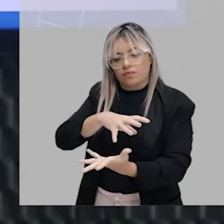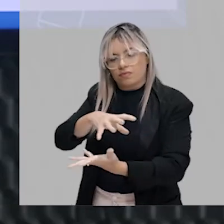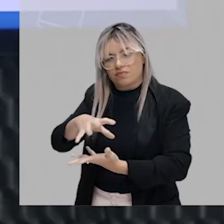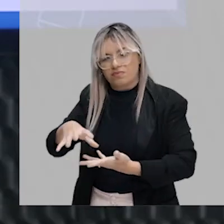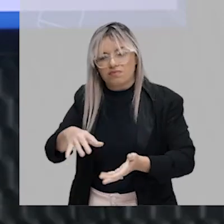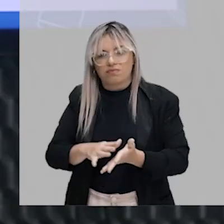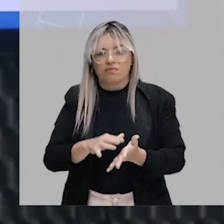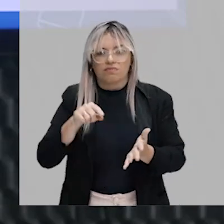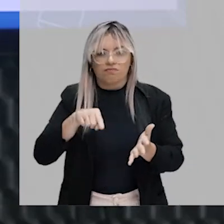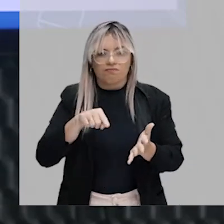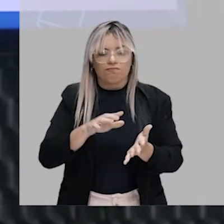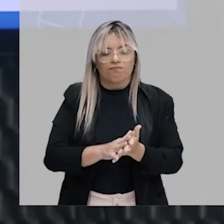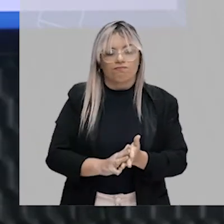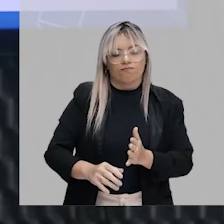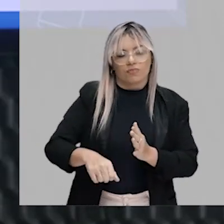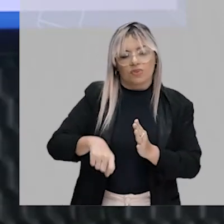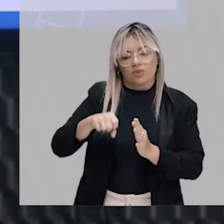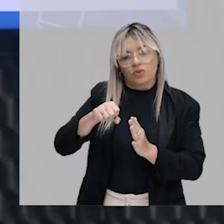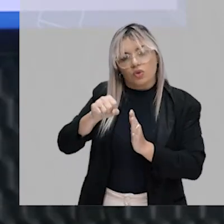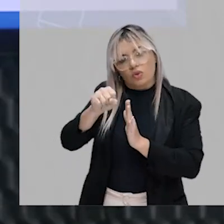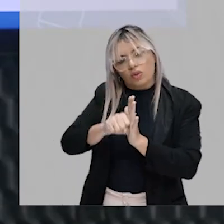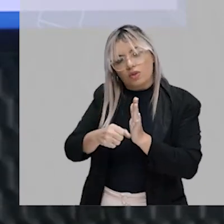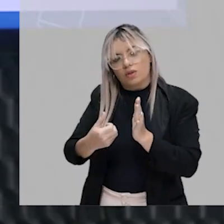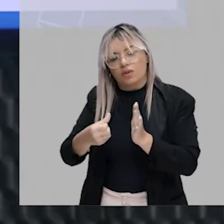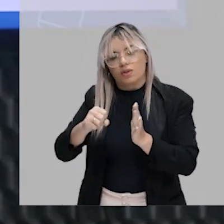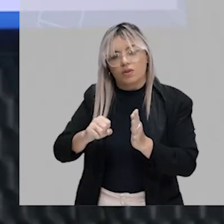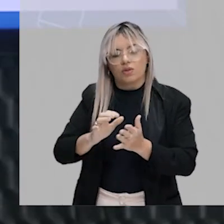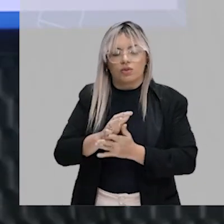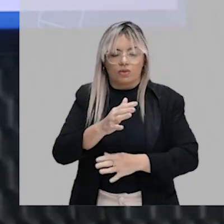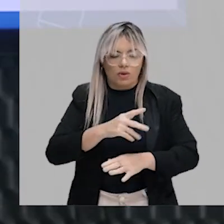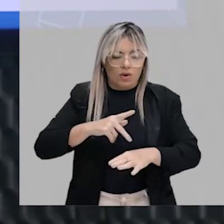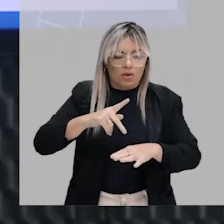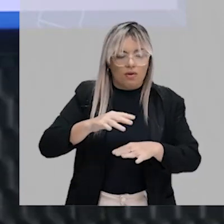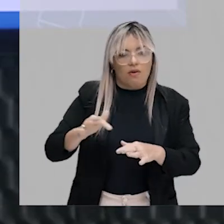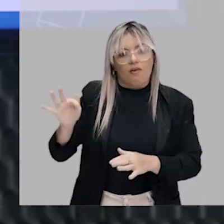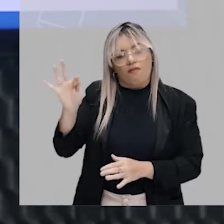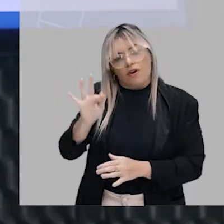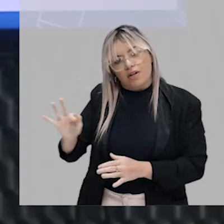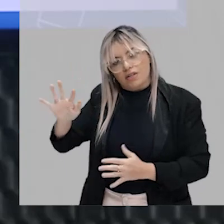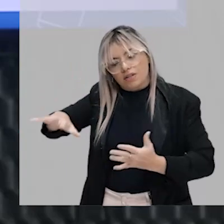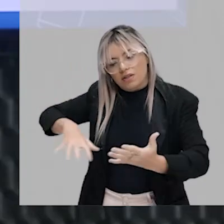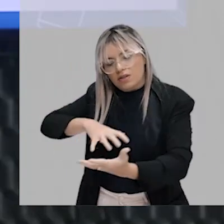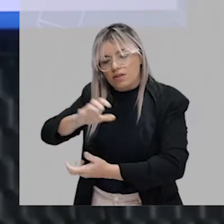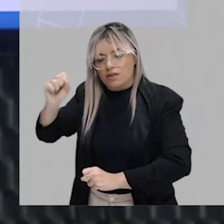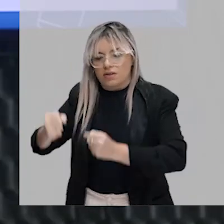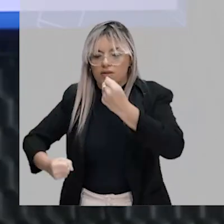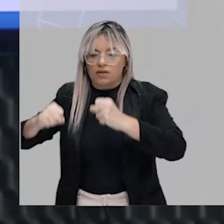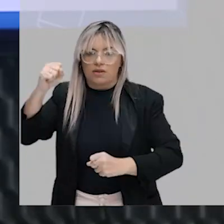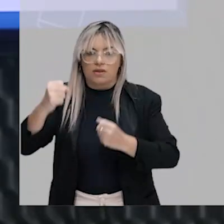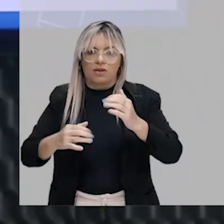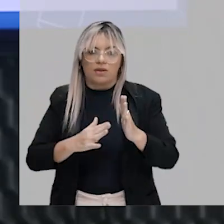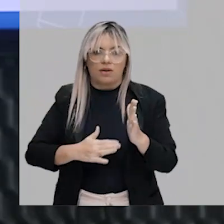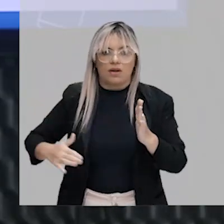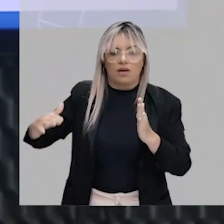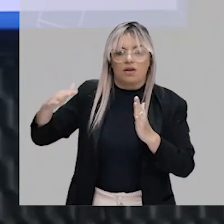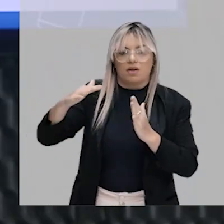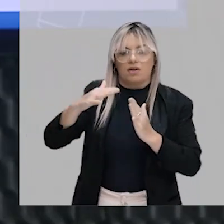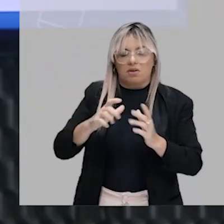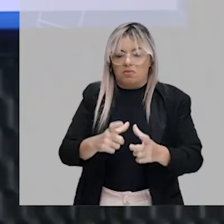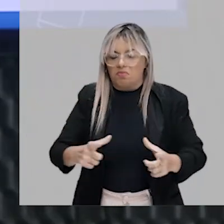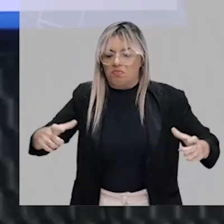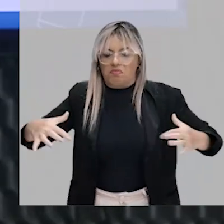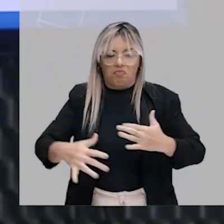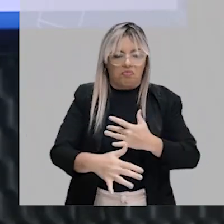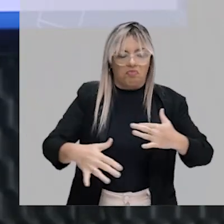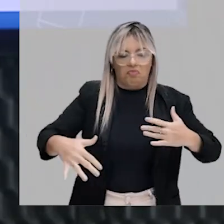século XVIII, tanto a Revolução Francesa quanto a Industrial. Então a questão do crescimento muito rápido das cidades,